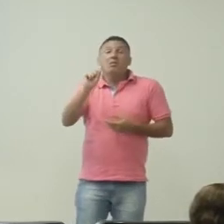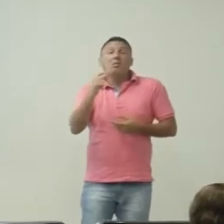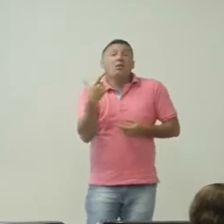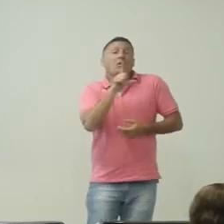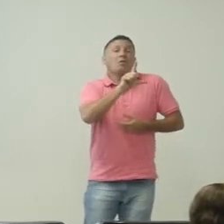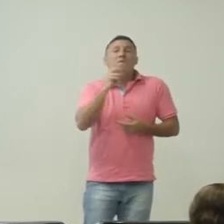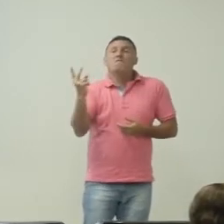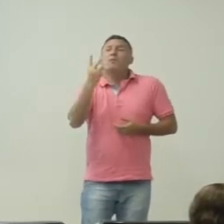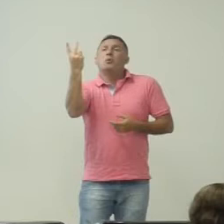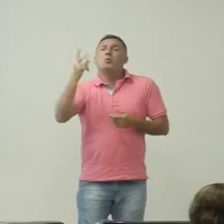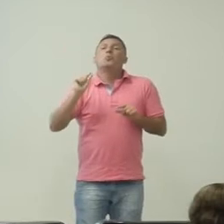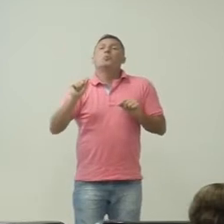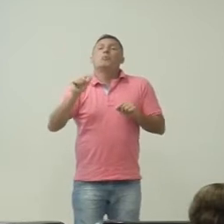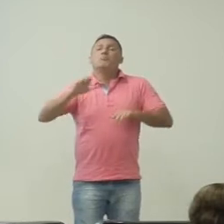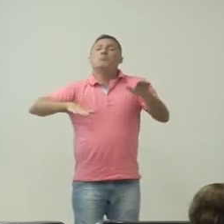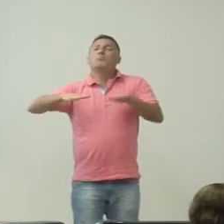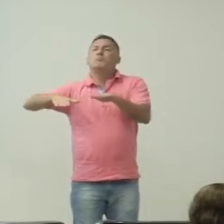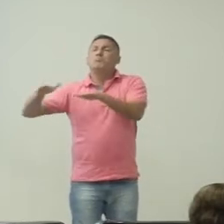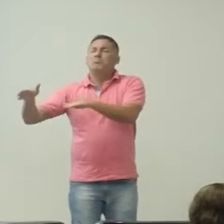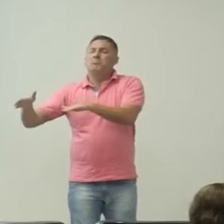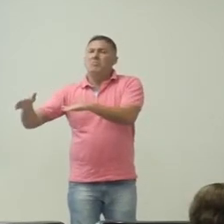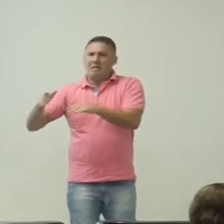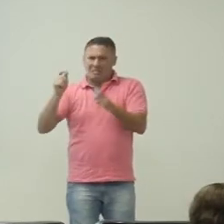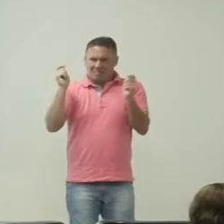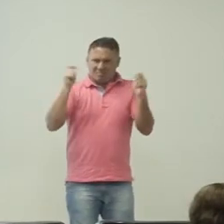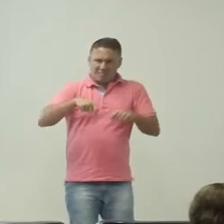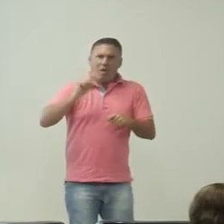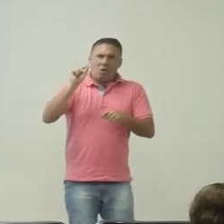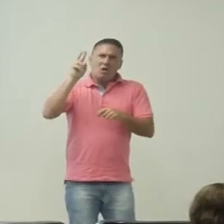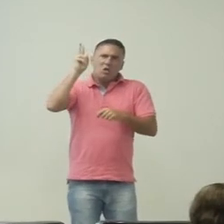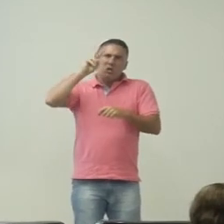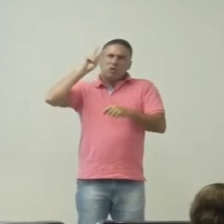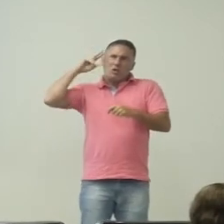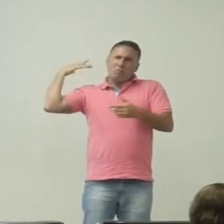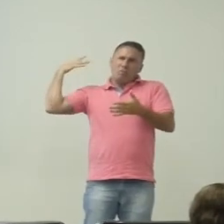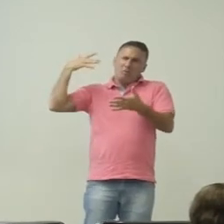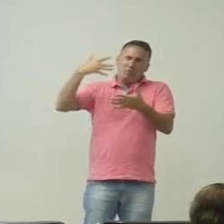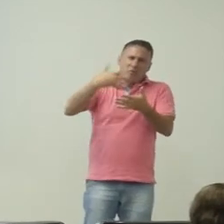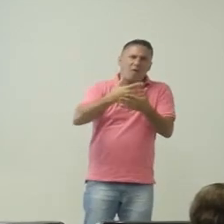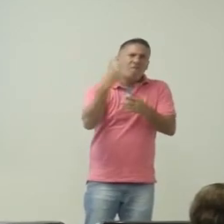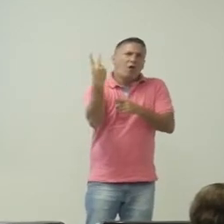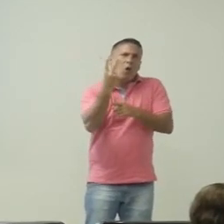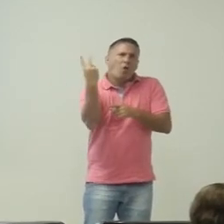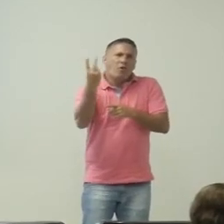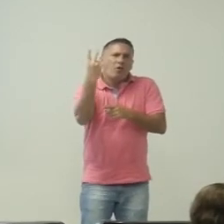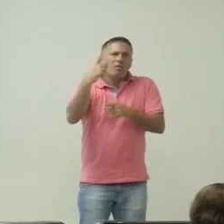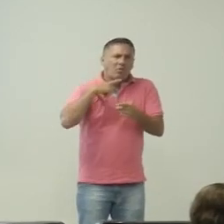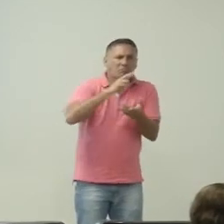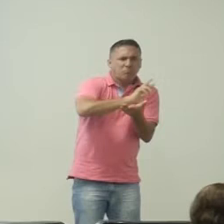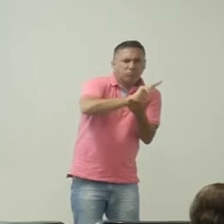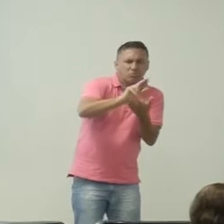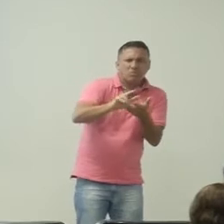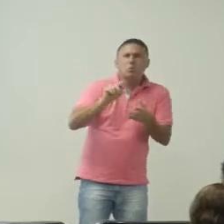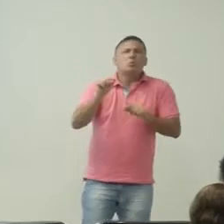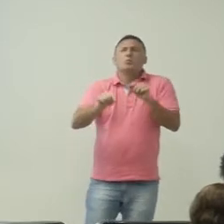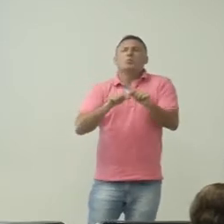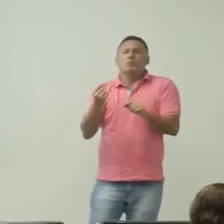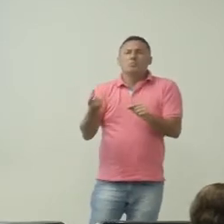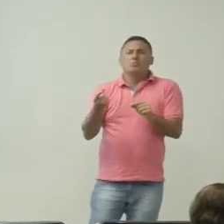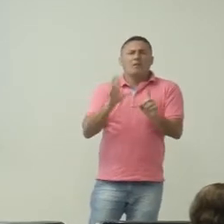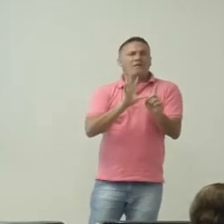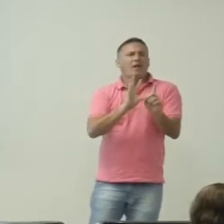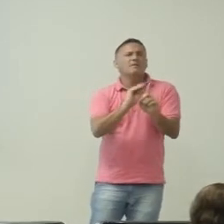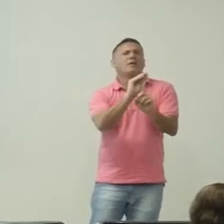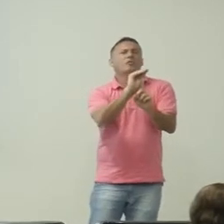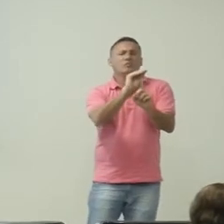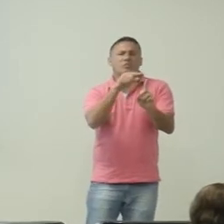valor? Dá para fazer a genealogia dos valores? Qual o valor dos valores? E assédio? Assédio é um